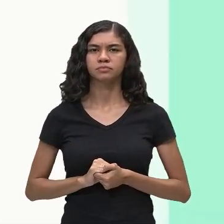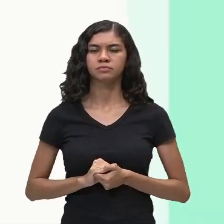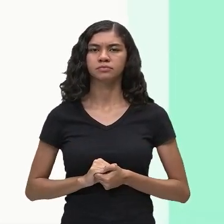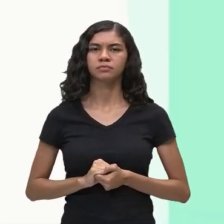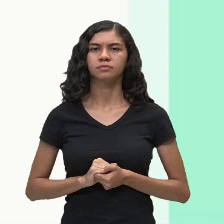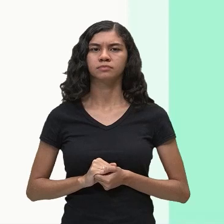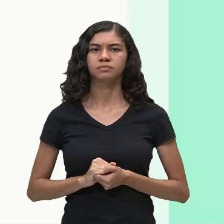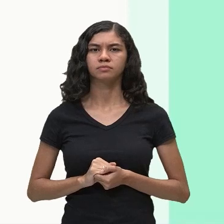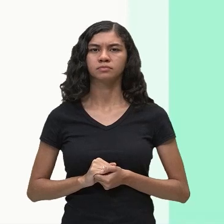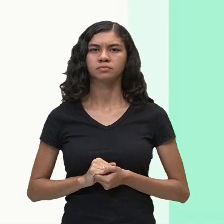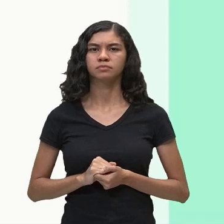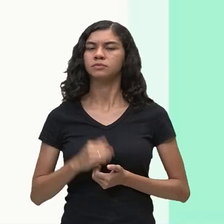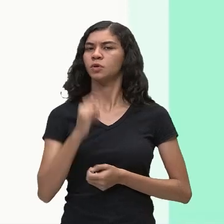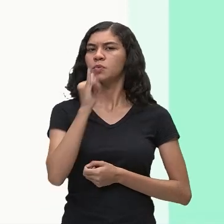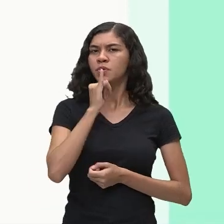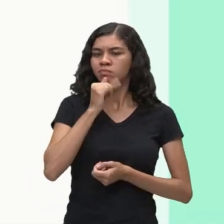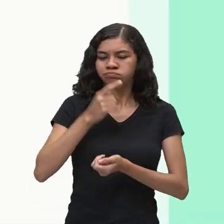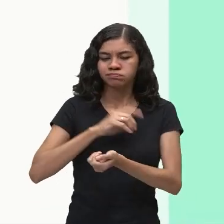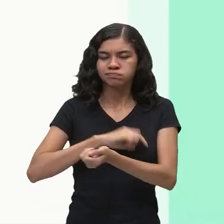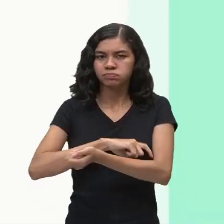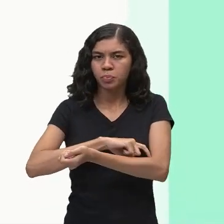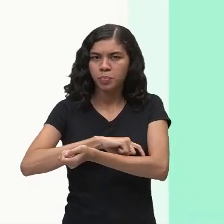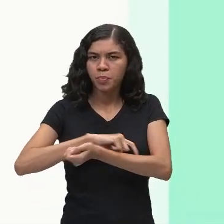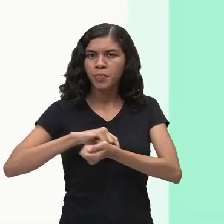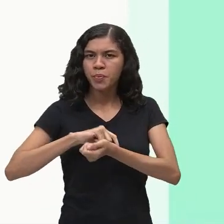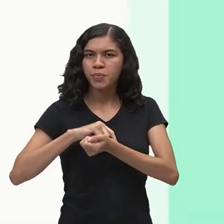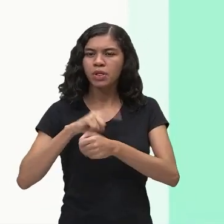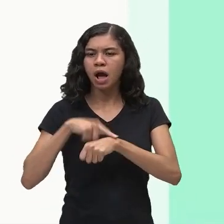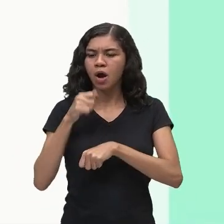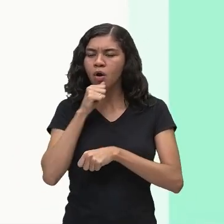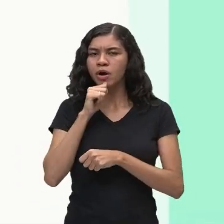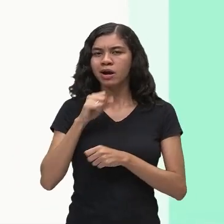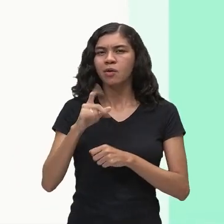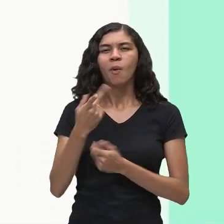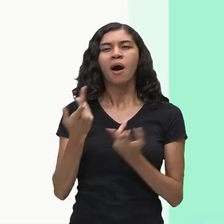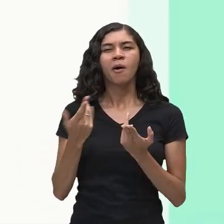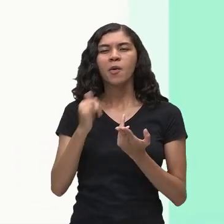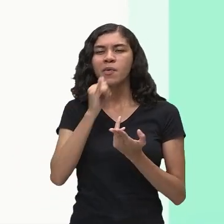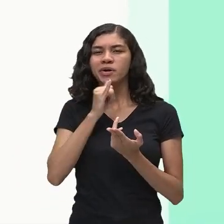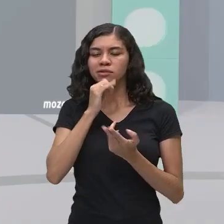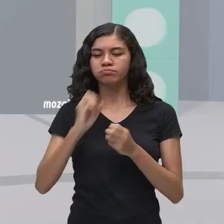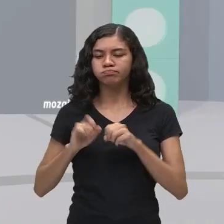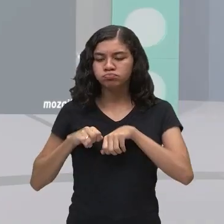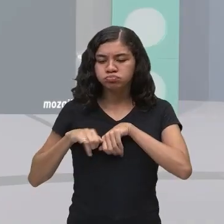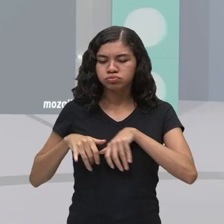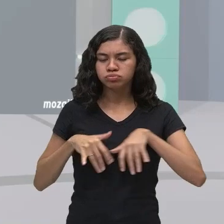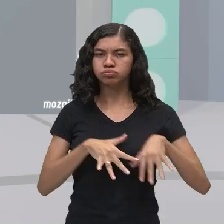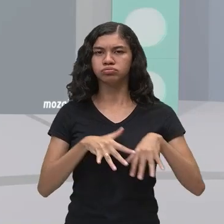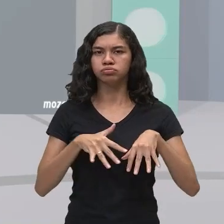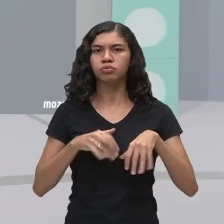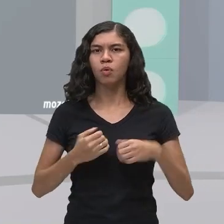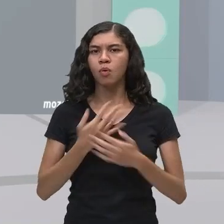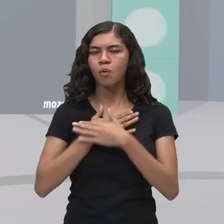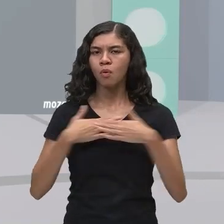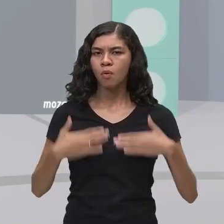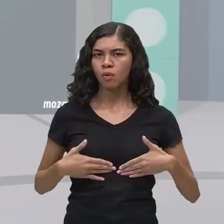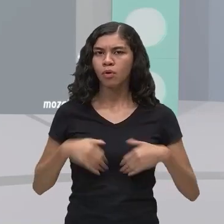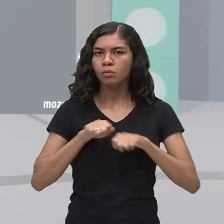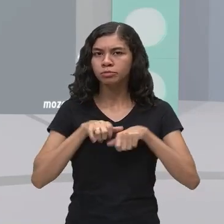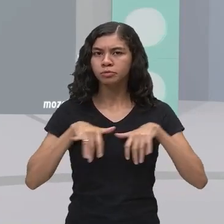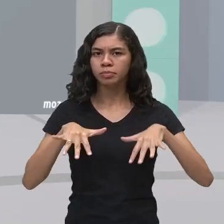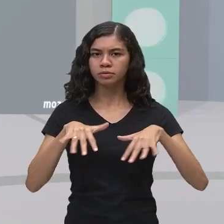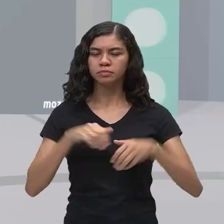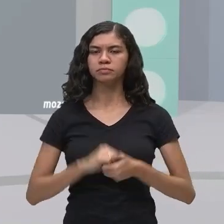quebrado, a glicose é lançada na corrente sanguínea para que a gente tenha energia. E agora nós vamos ver